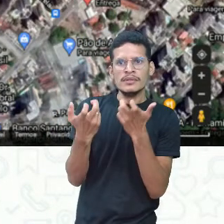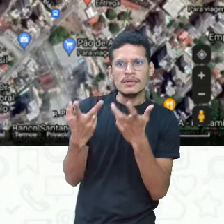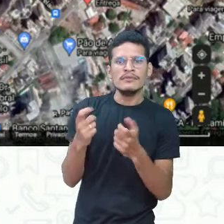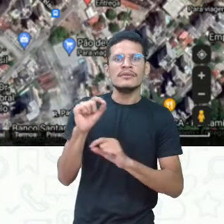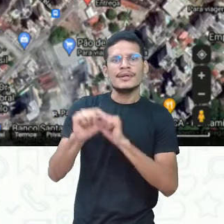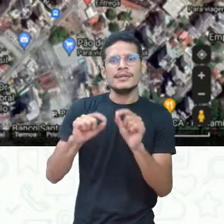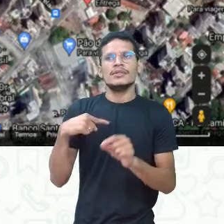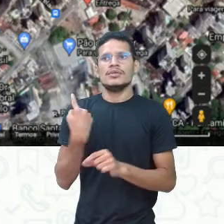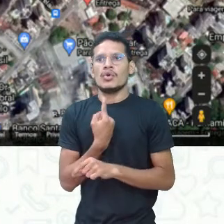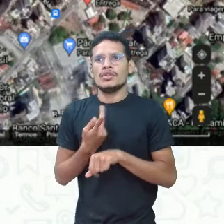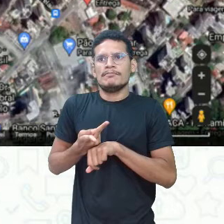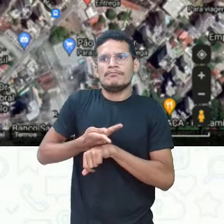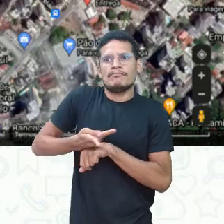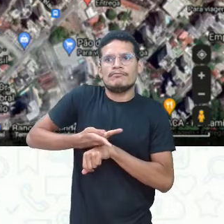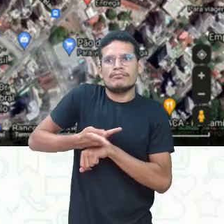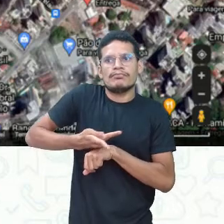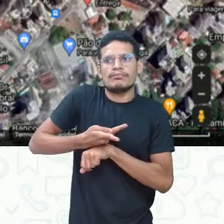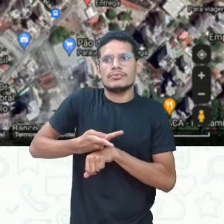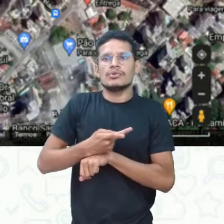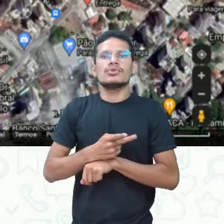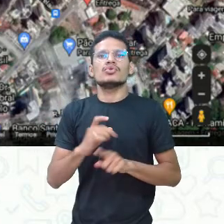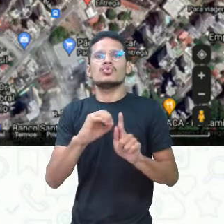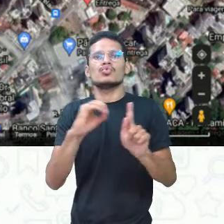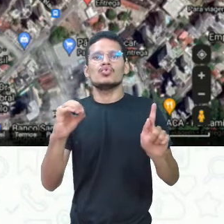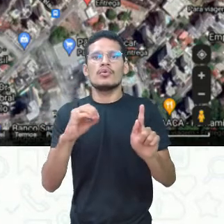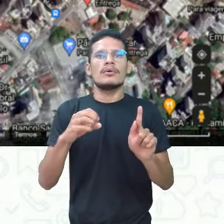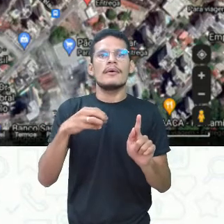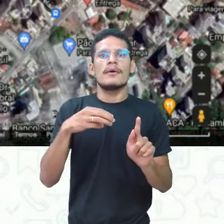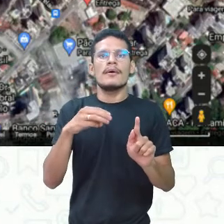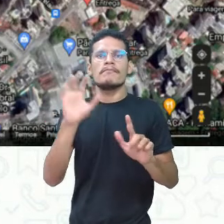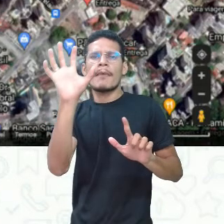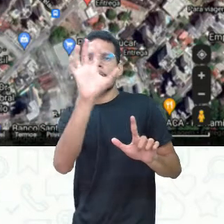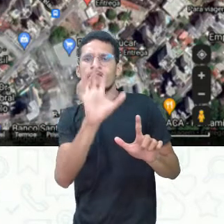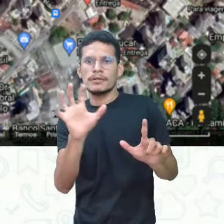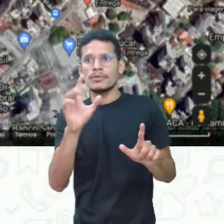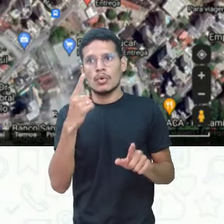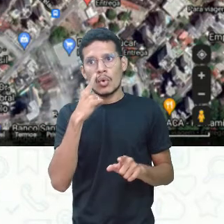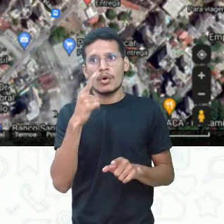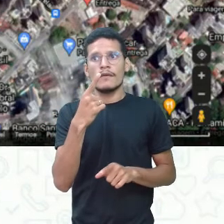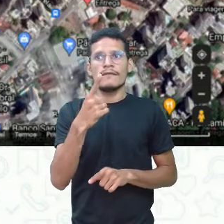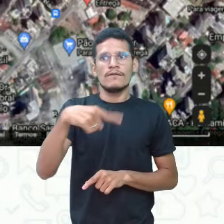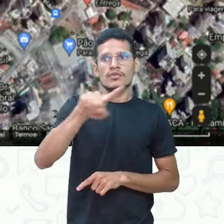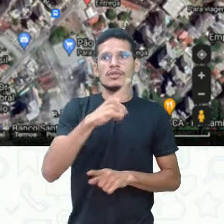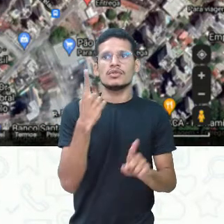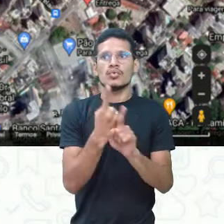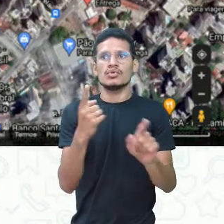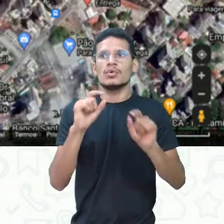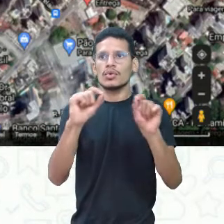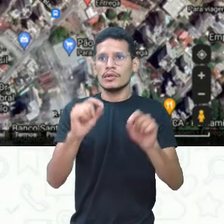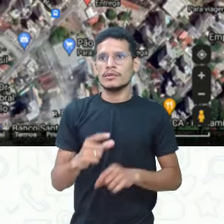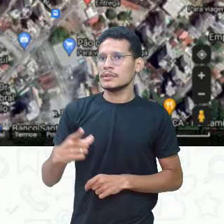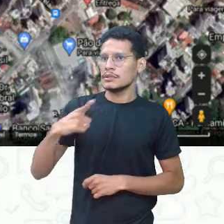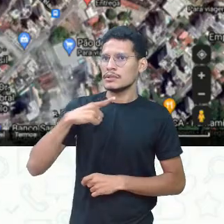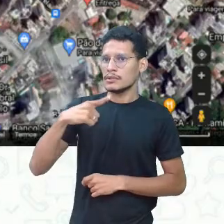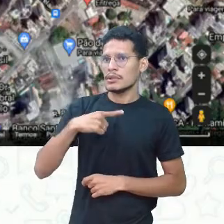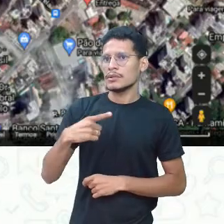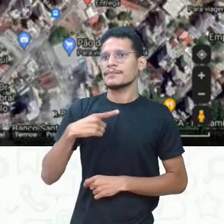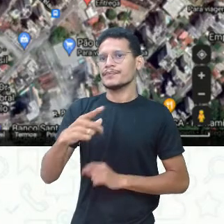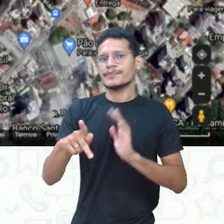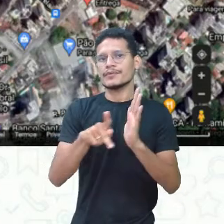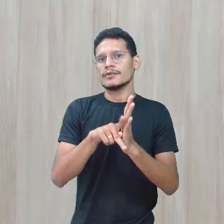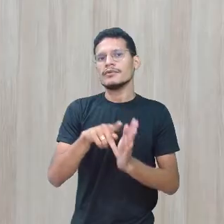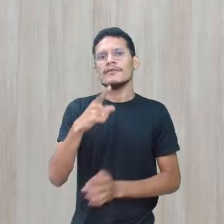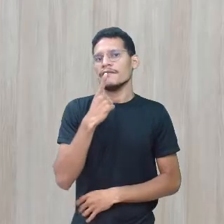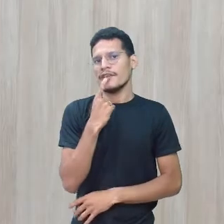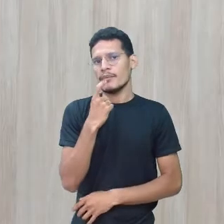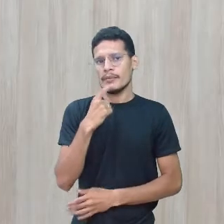foi buscar lá no Google Maps, então você está observando aí na imagem, né? Aqui, ó, onde está marcadinho aqui, ó, o marcador aqui